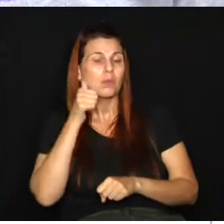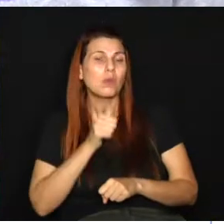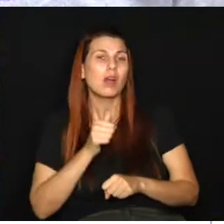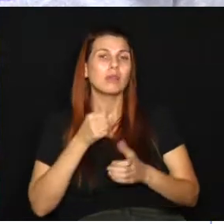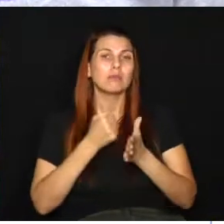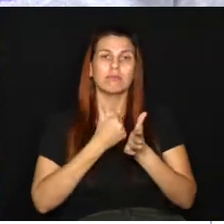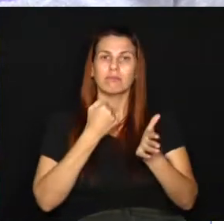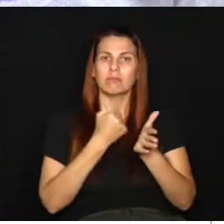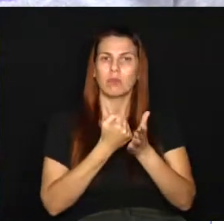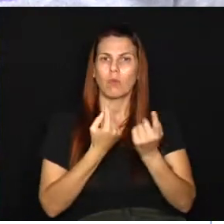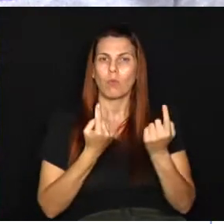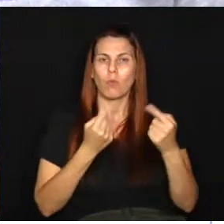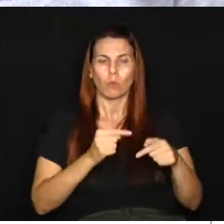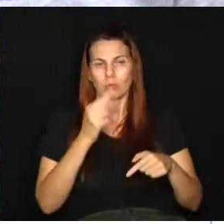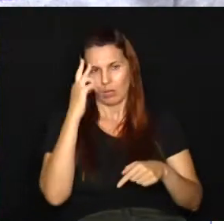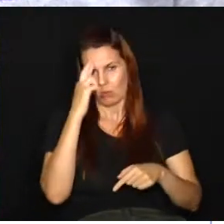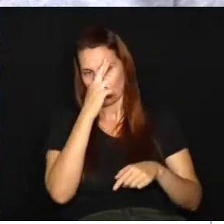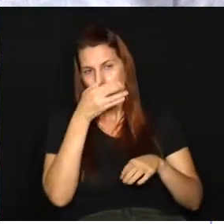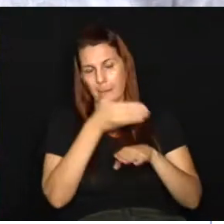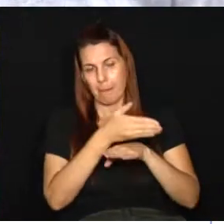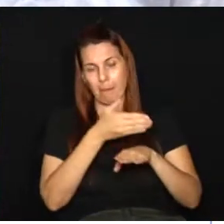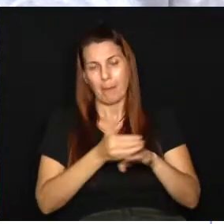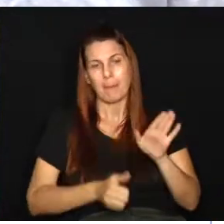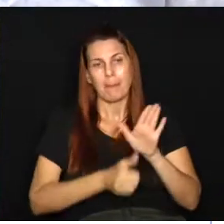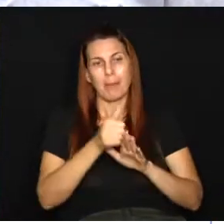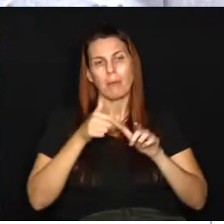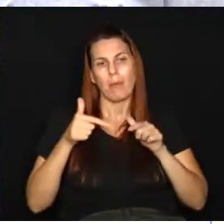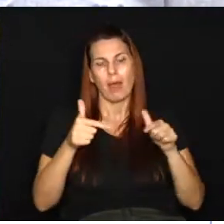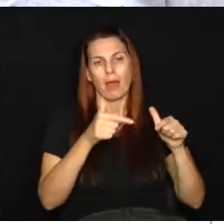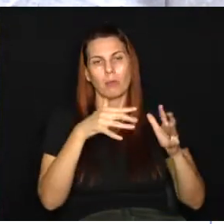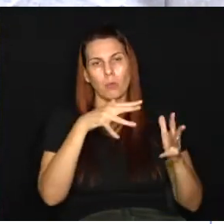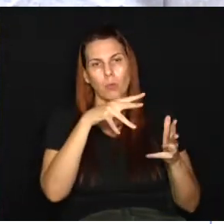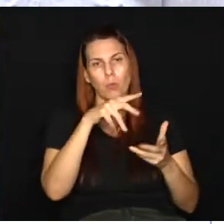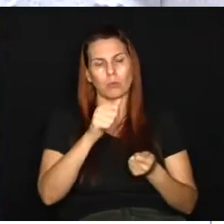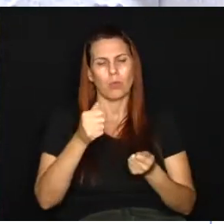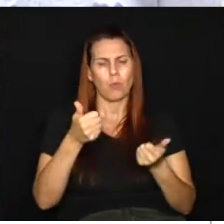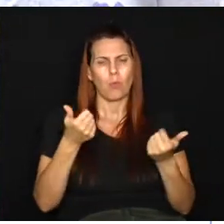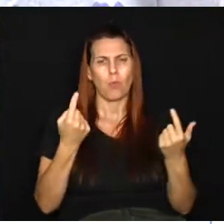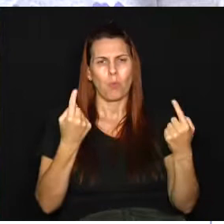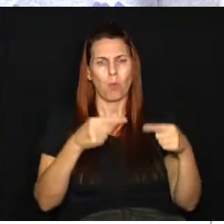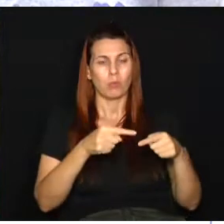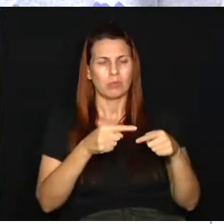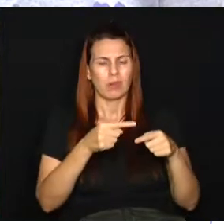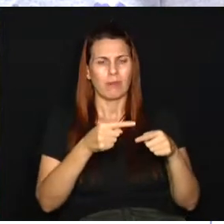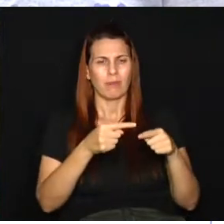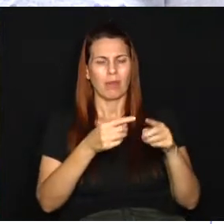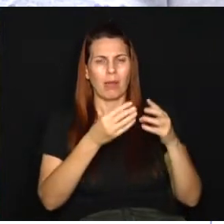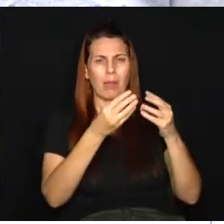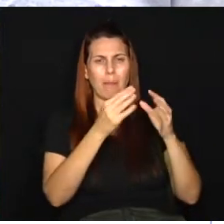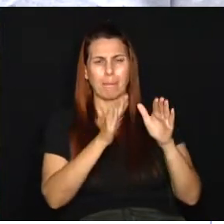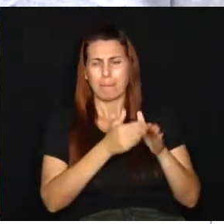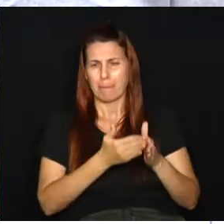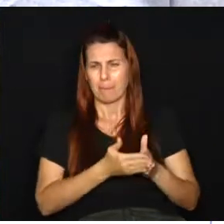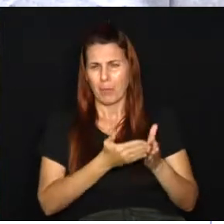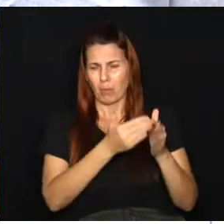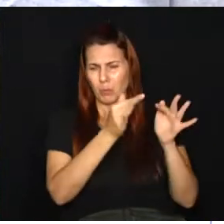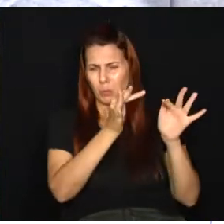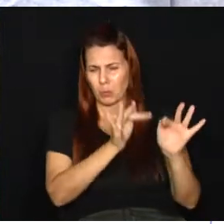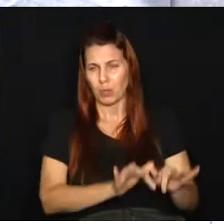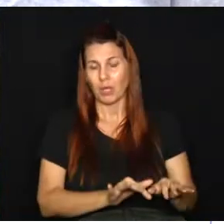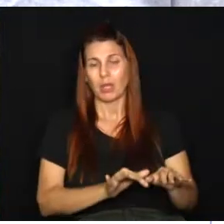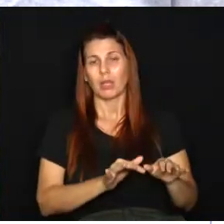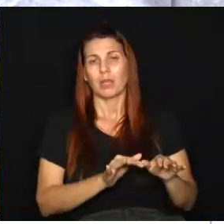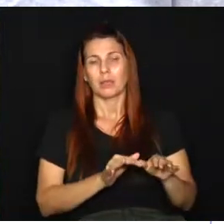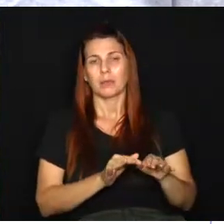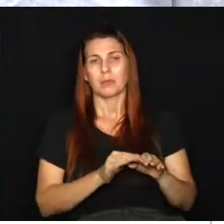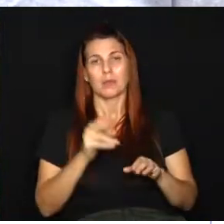a participação da Rússia na Primeira Guerra Mundial, contra a situação de miséria que o país estava vivendo, ou então a história que a gente